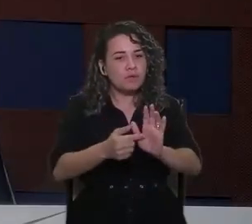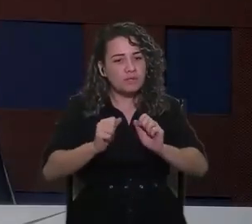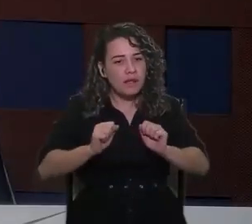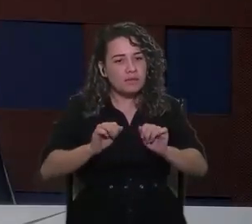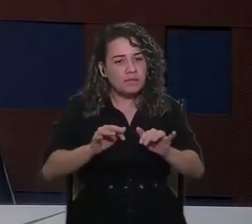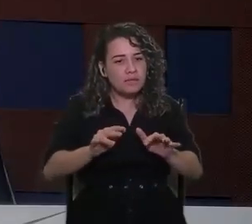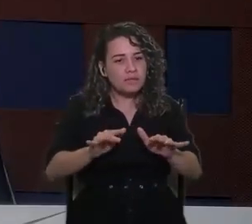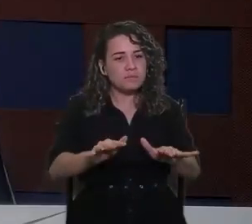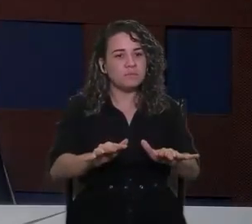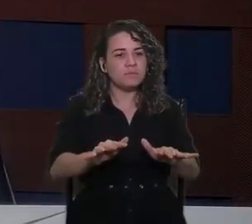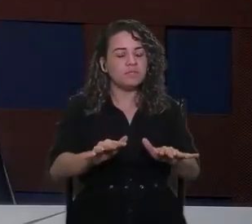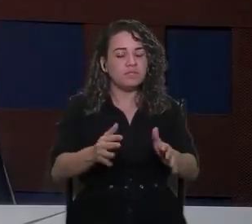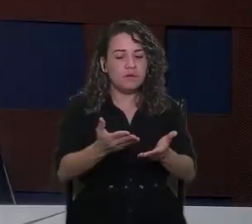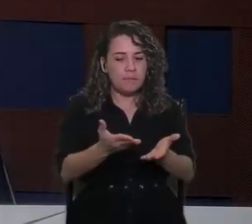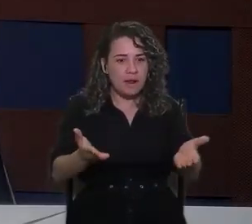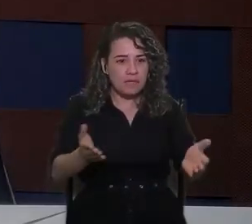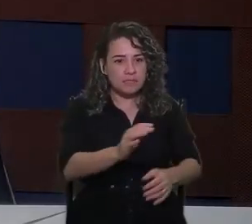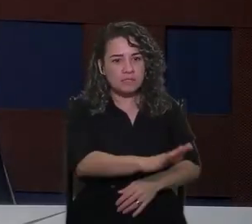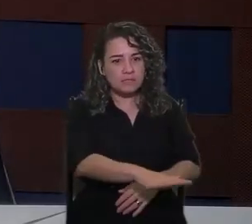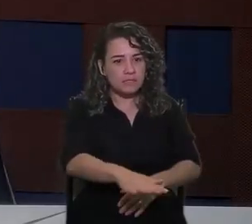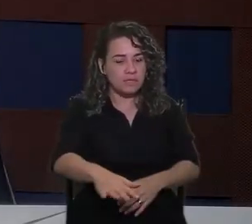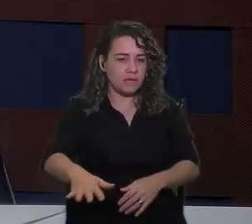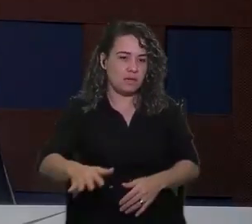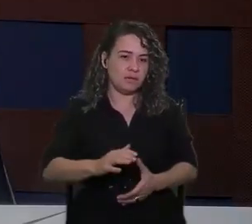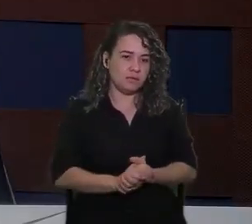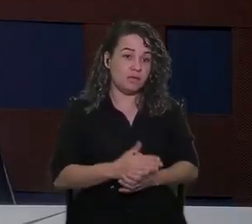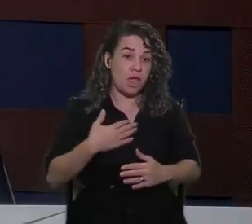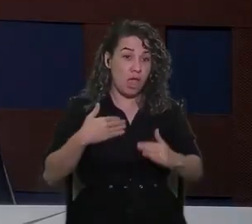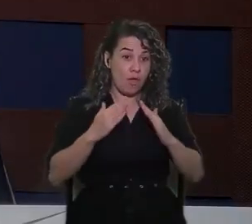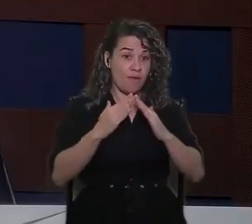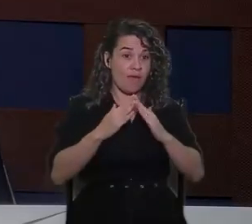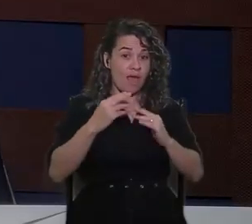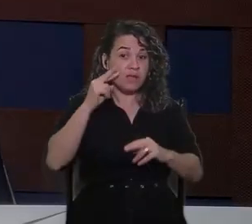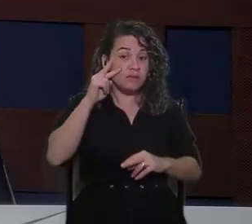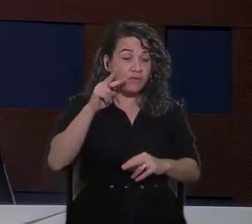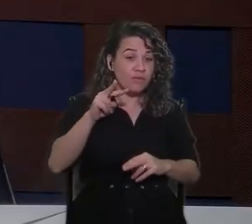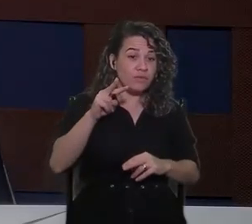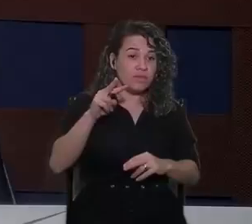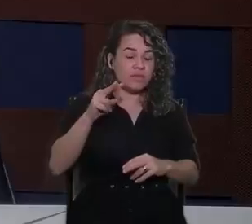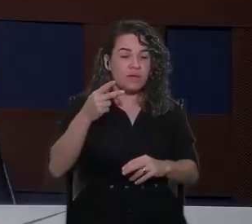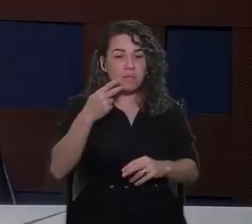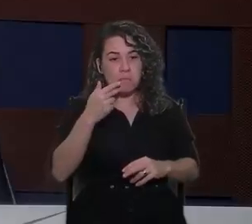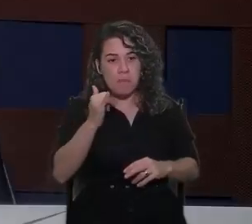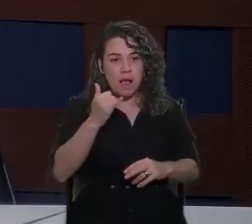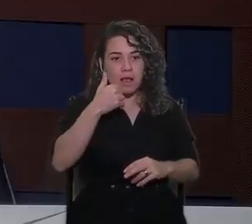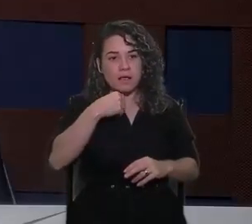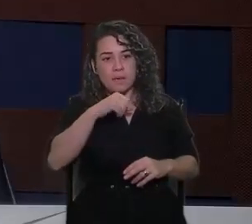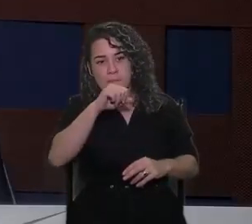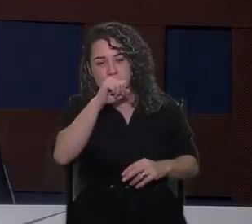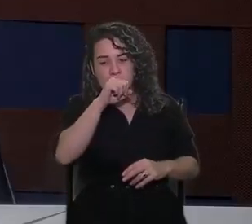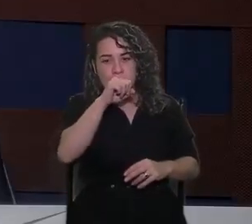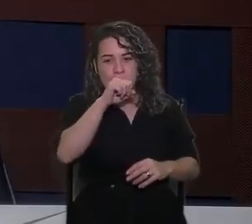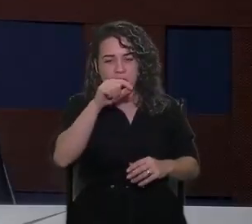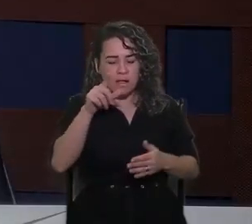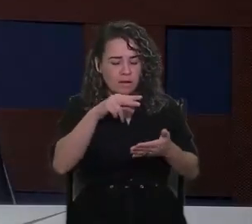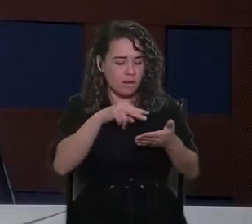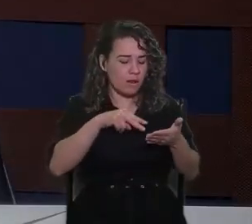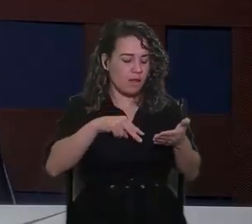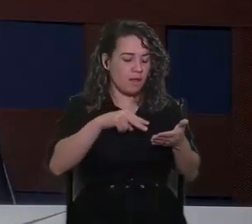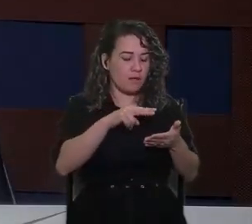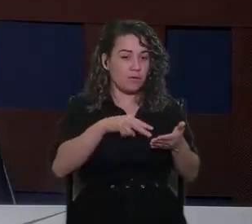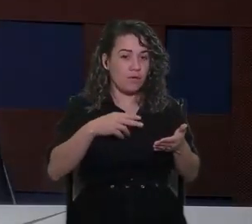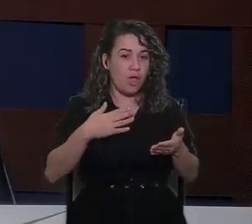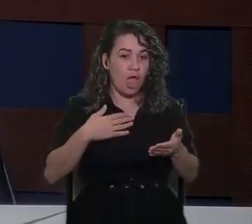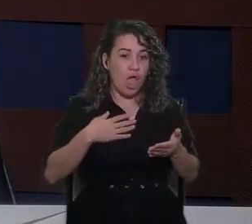paixão. Eu, em casa, via meus pais lendo. Eu imitava o gesto. Eu cheguei, quando eu tinha 2 anos, minha